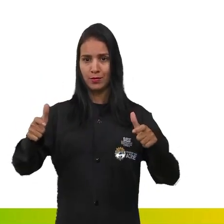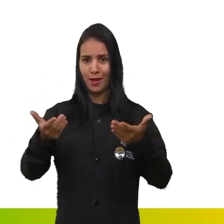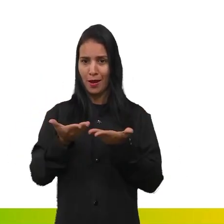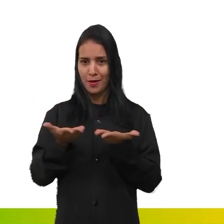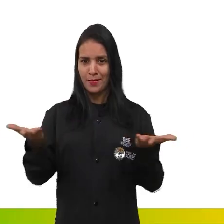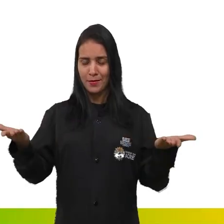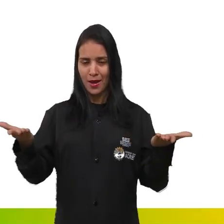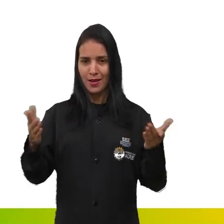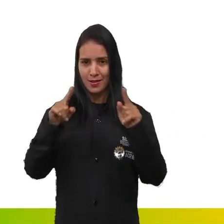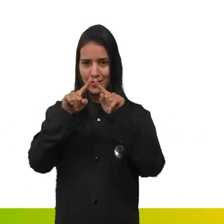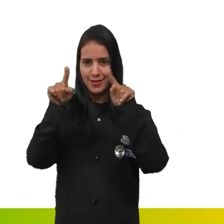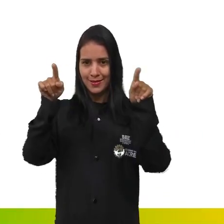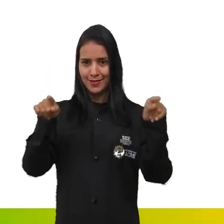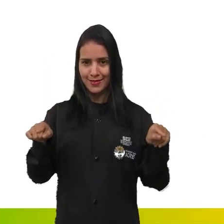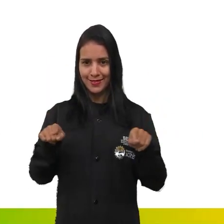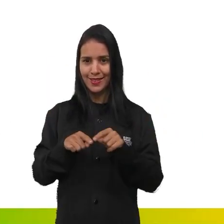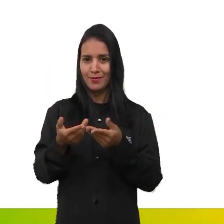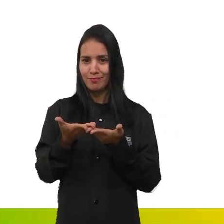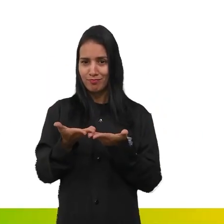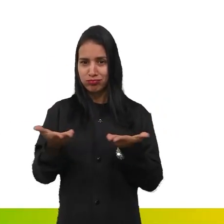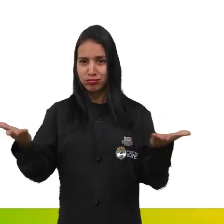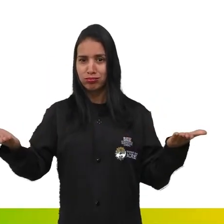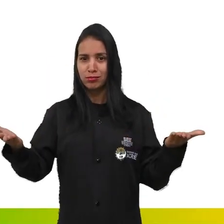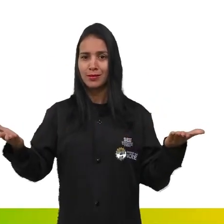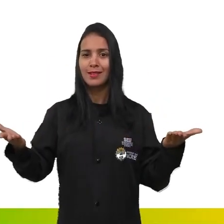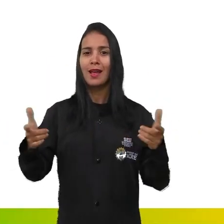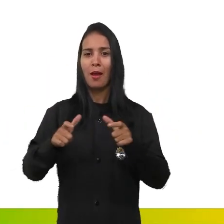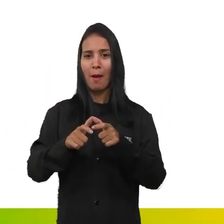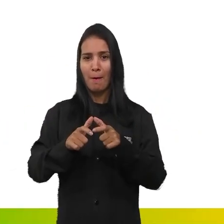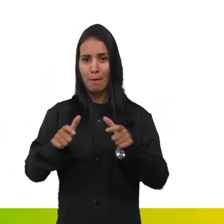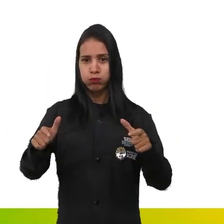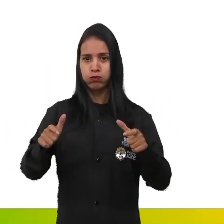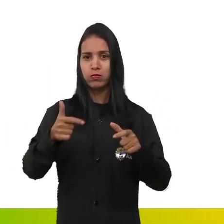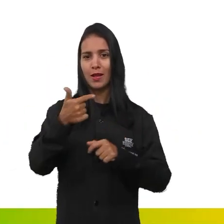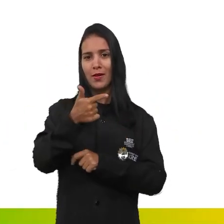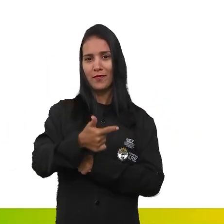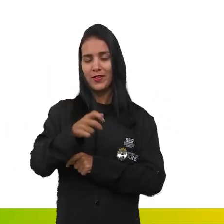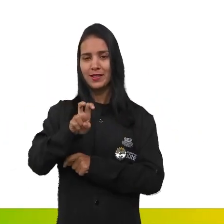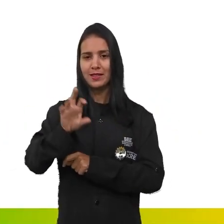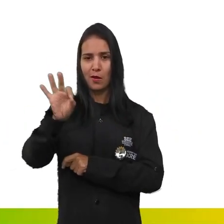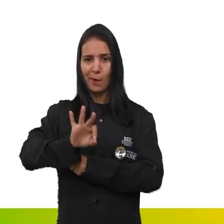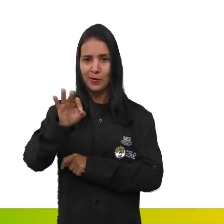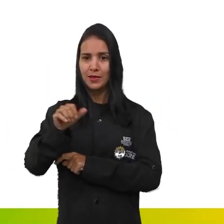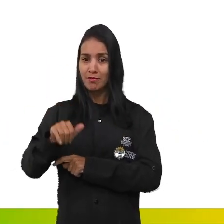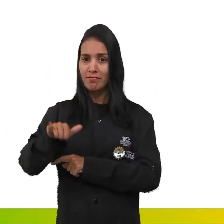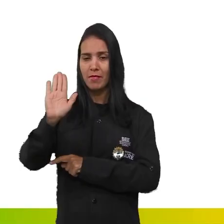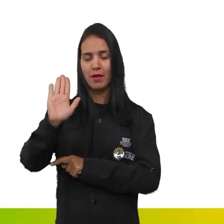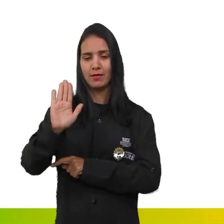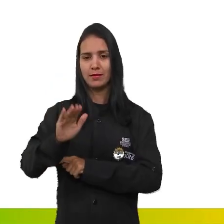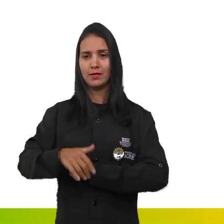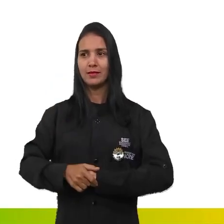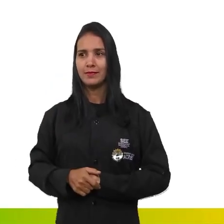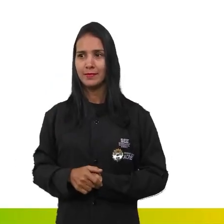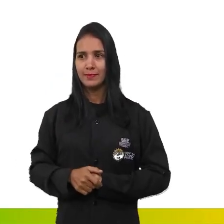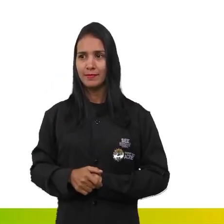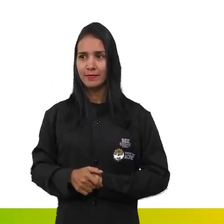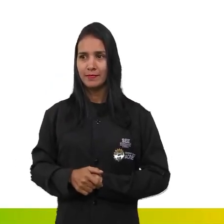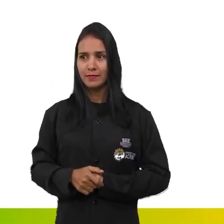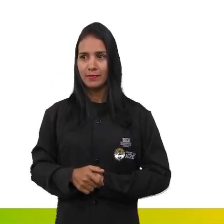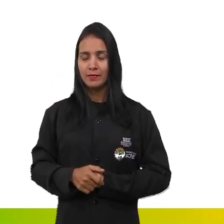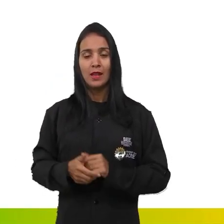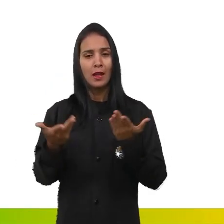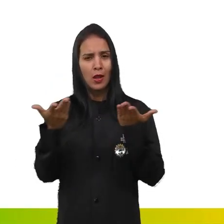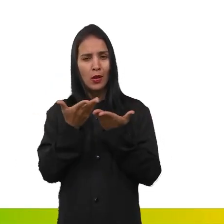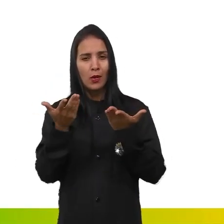é normal que a altura aqui tenha que diminuir para a gente produzir o mesmo volume. Então, vamos lá. Eu quero saber quanto é